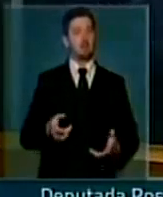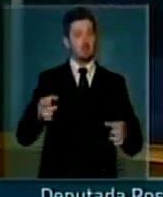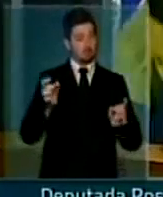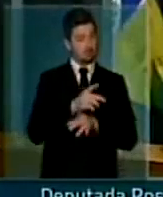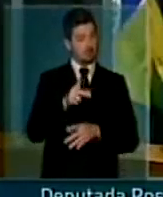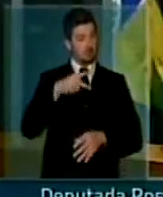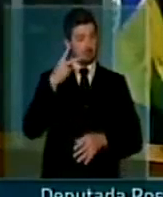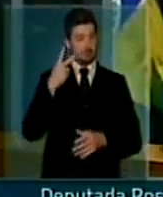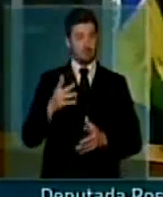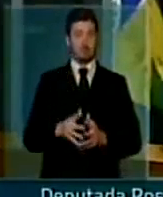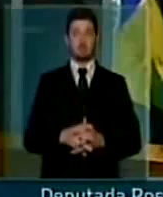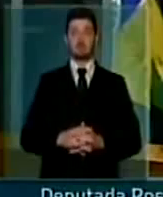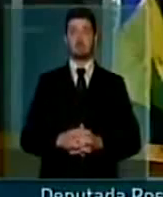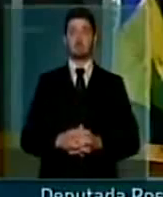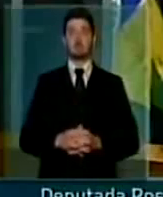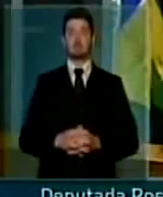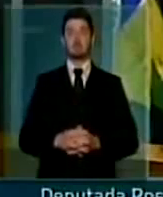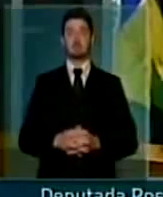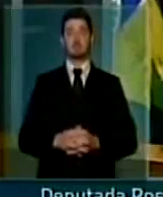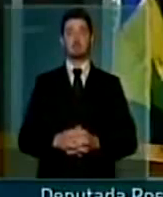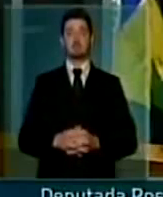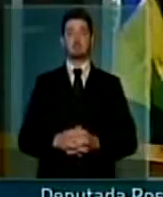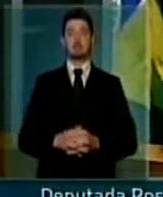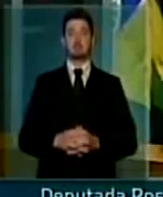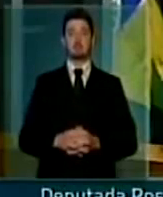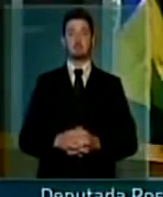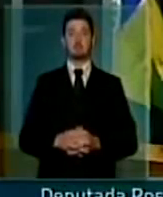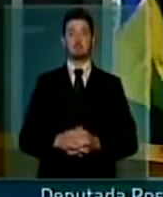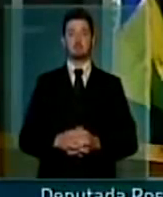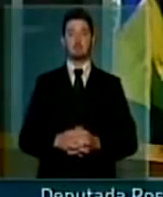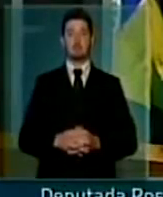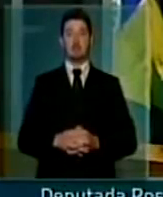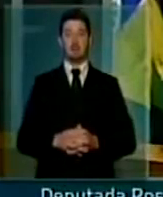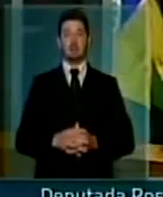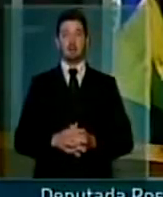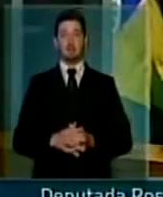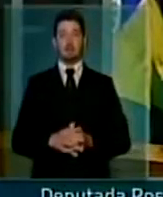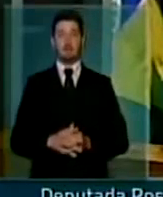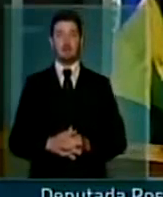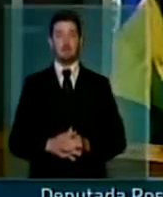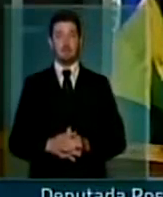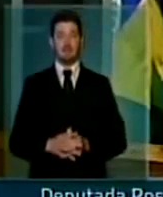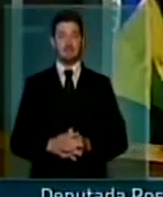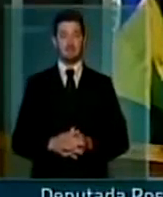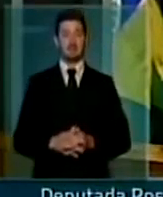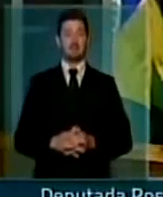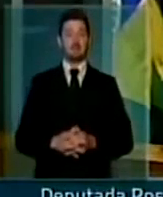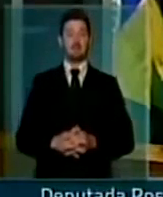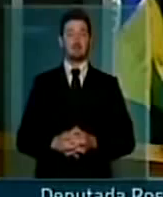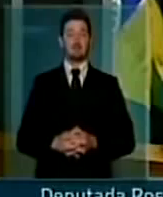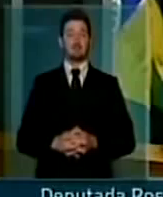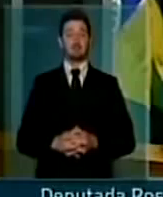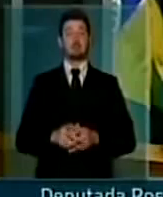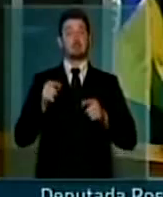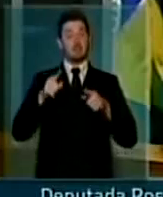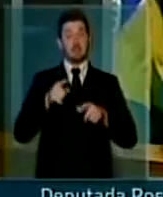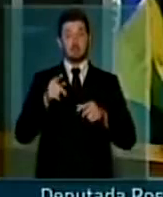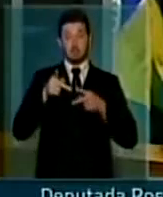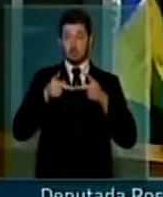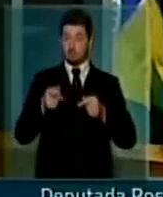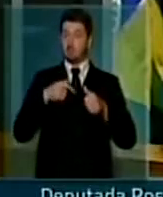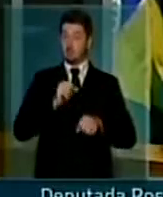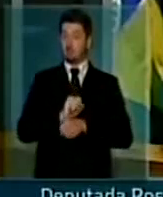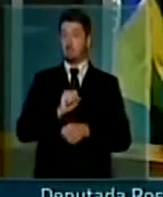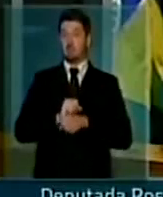concluir, obedecendo o regimento da casa, mas quero que essa matéria prospere, porque é